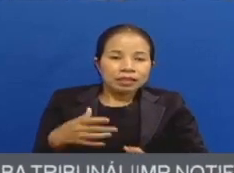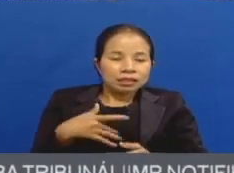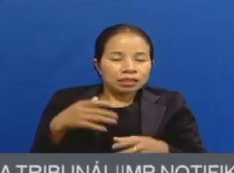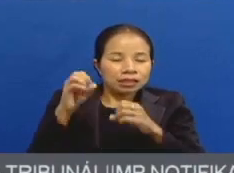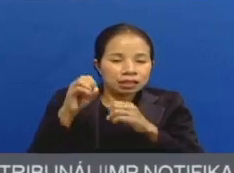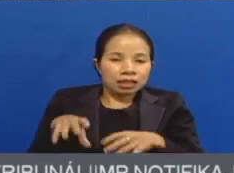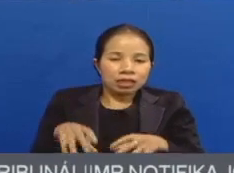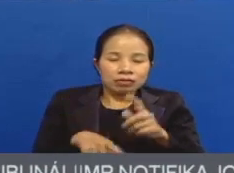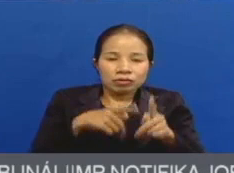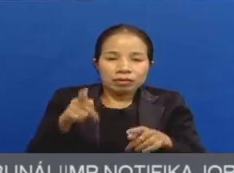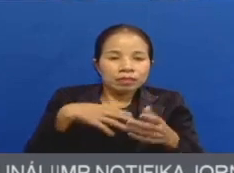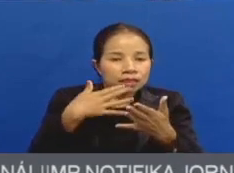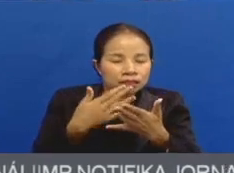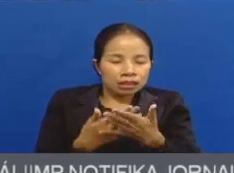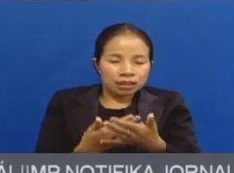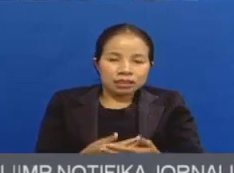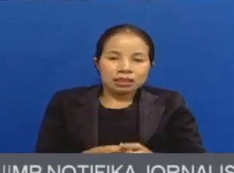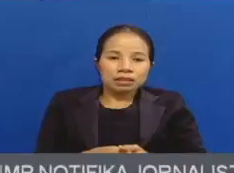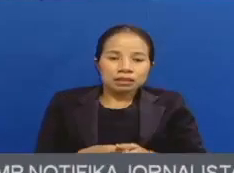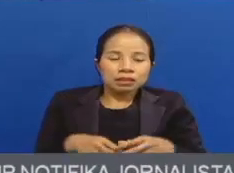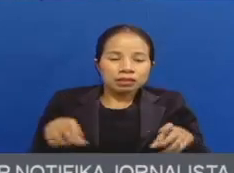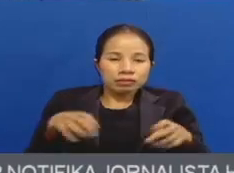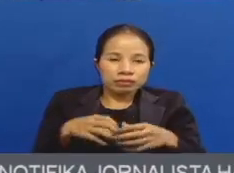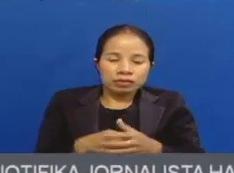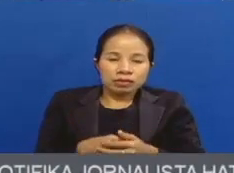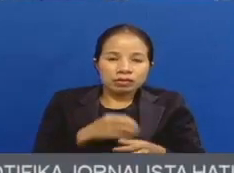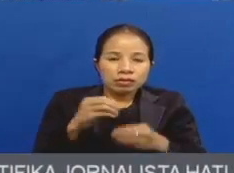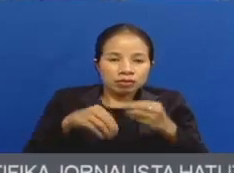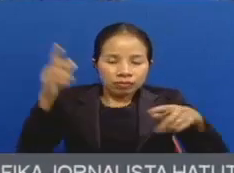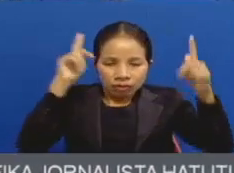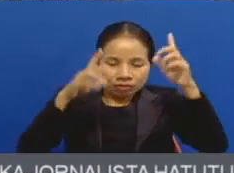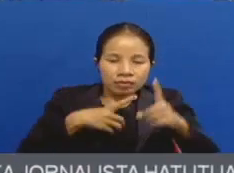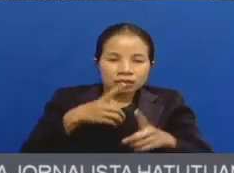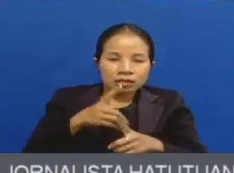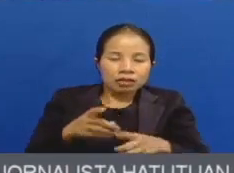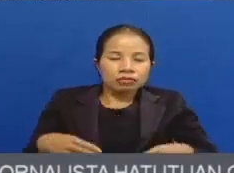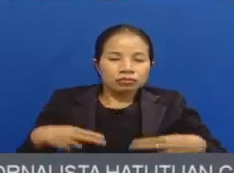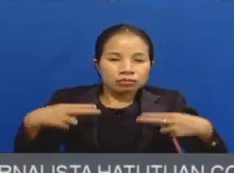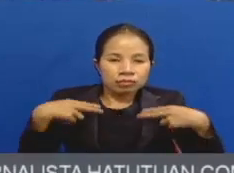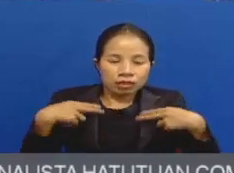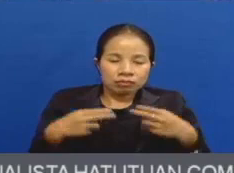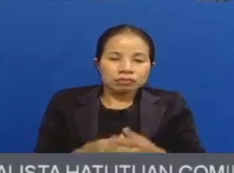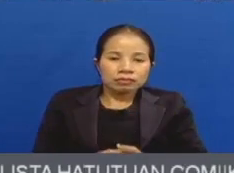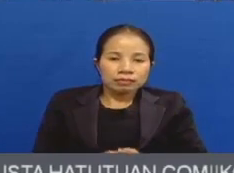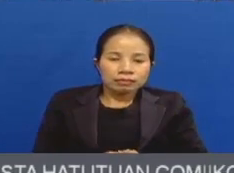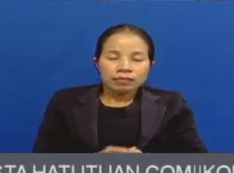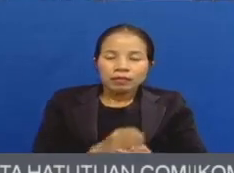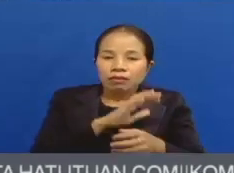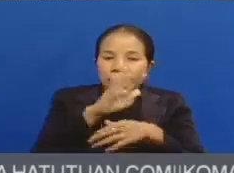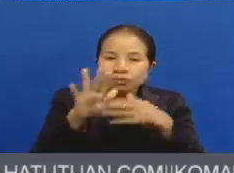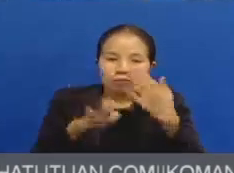com ativista de Aquida, de durante ne defende assunto os direitos humanos. Ouvintes